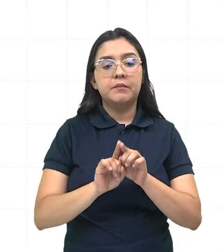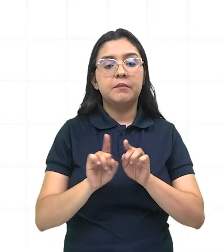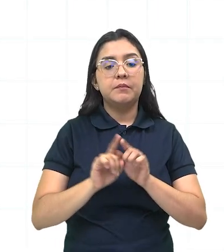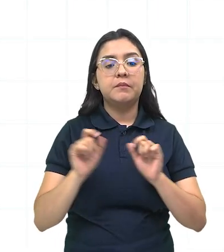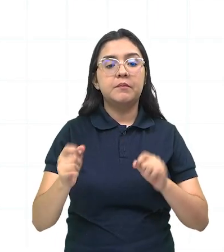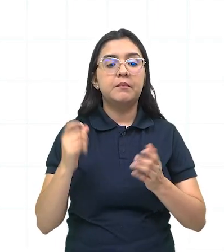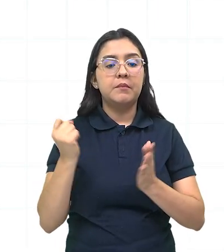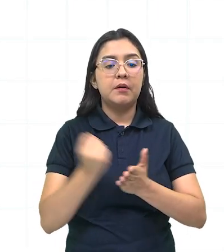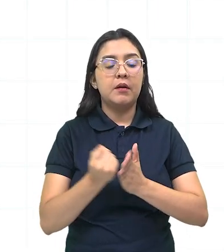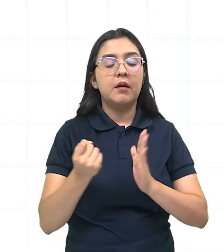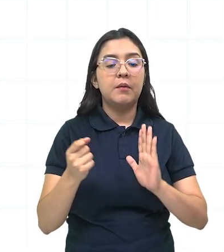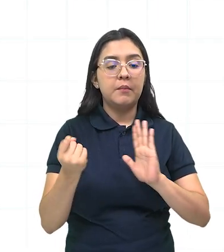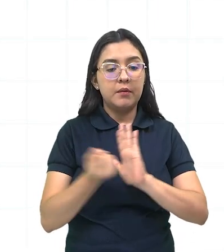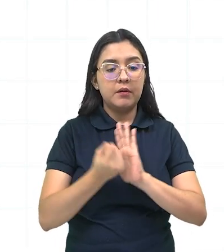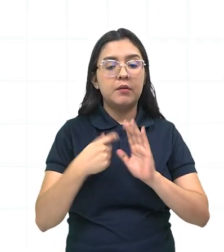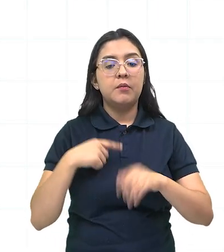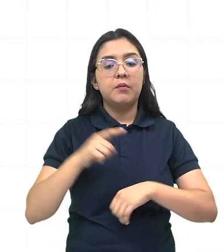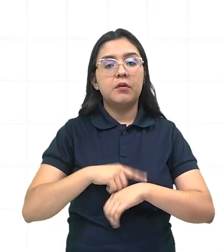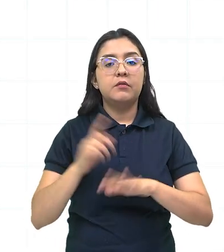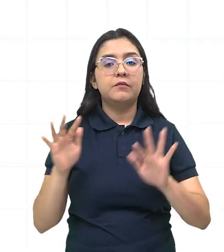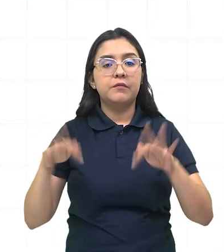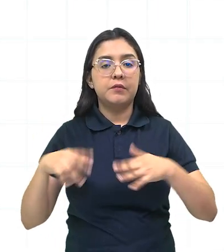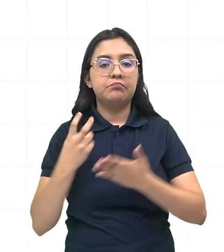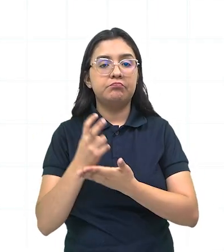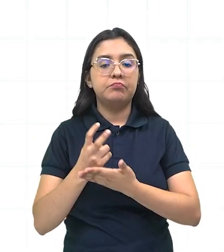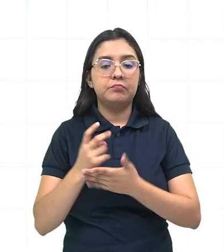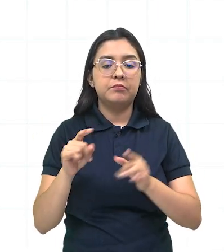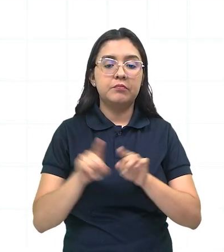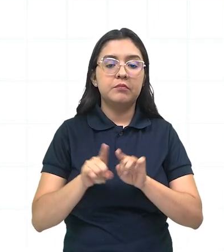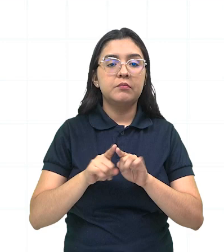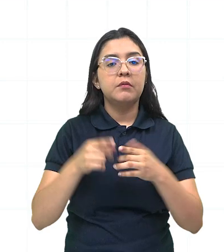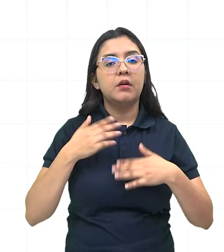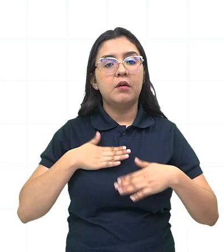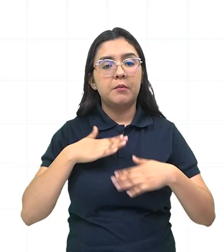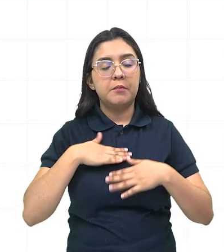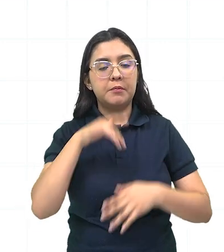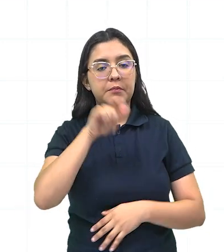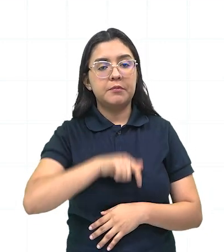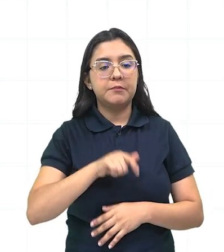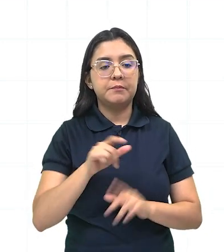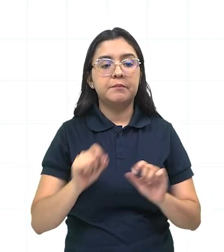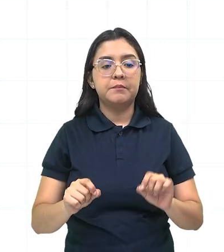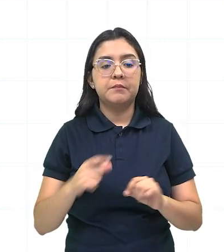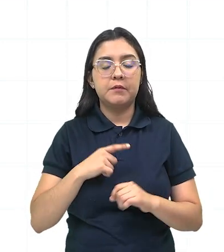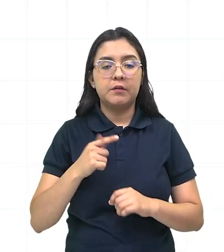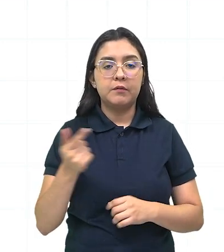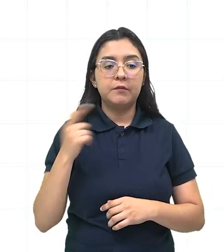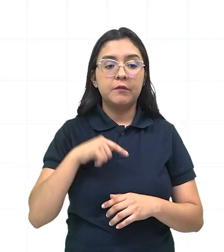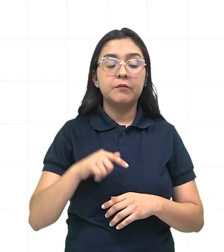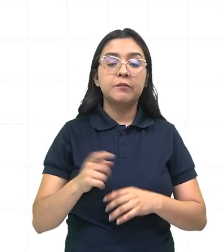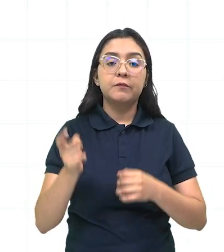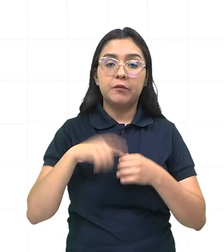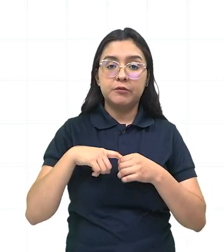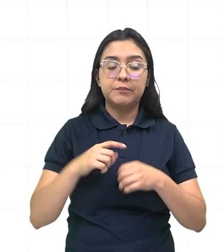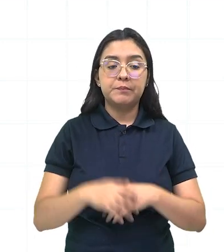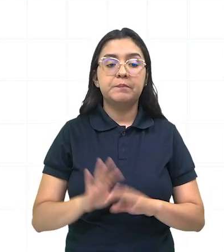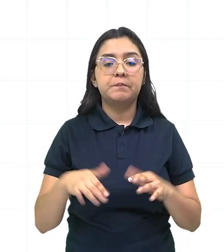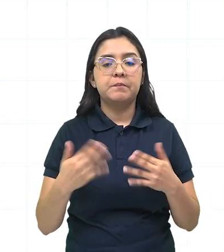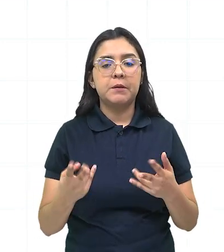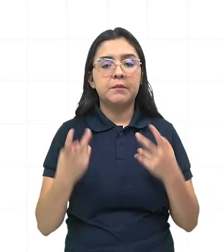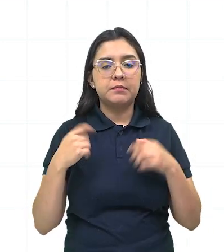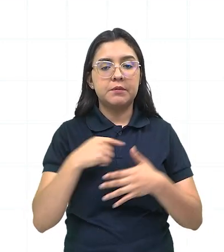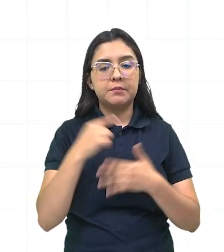pessoa. Anotar o horário em que a convulsão terminou. Tranquilizar a pessoa até que ela se